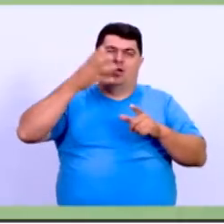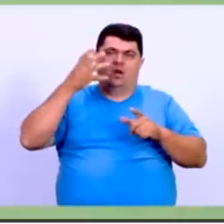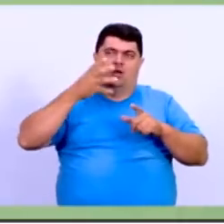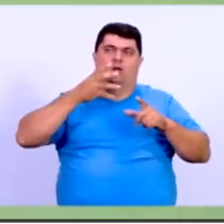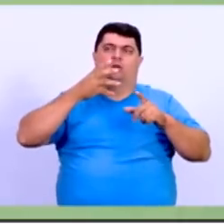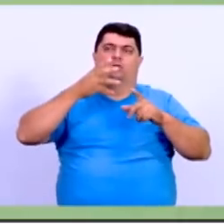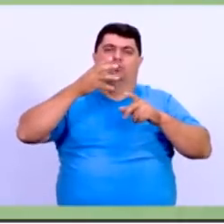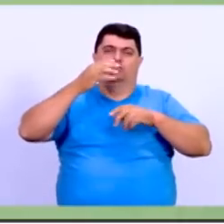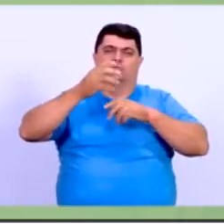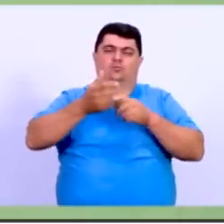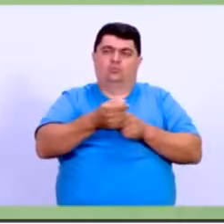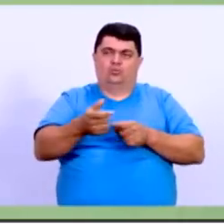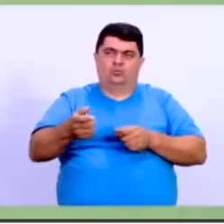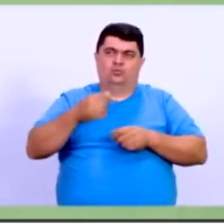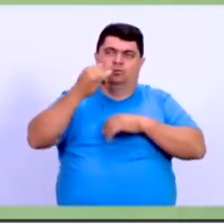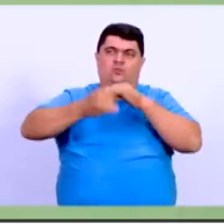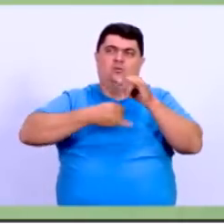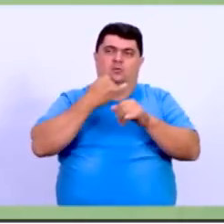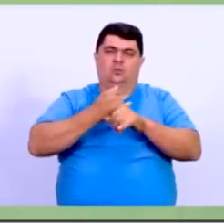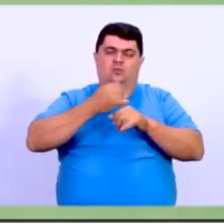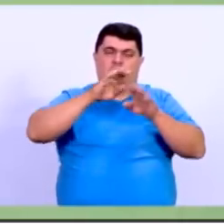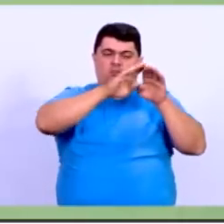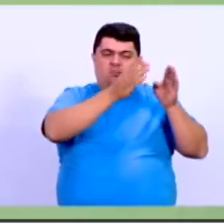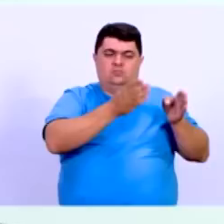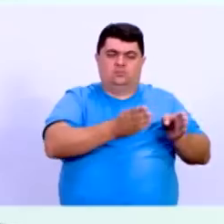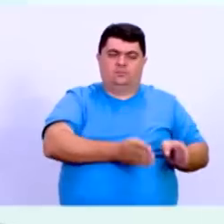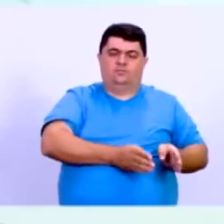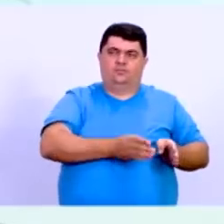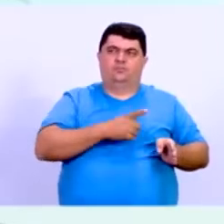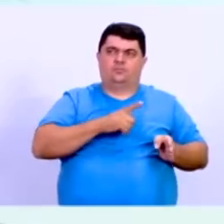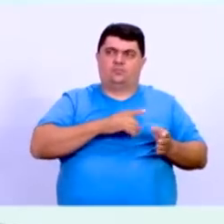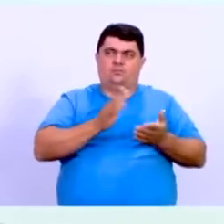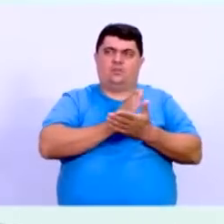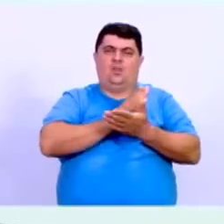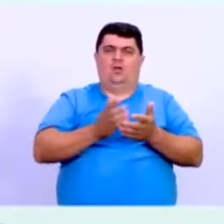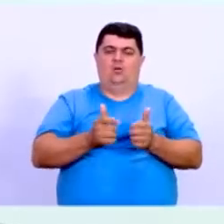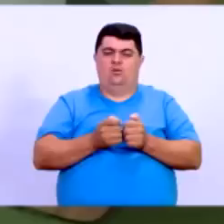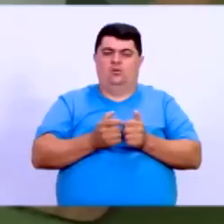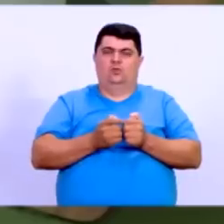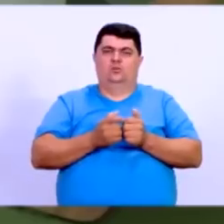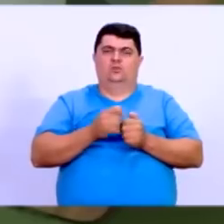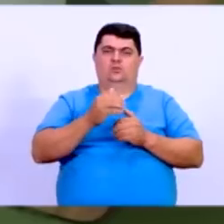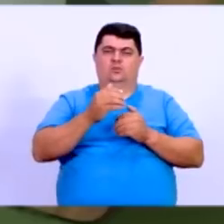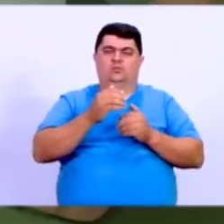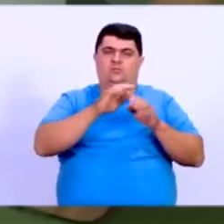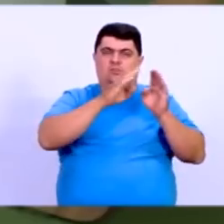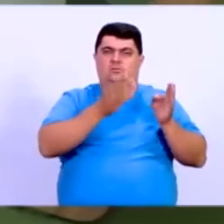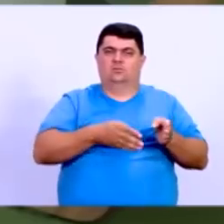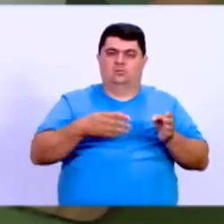né? Professor, teve uma época aí de alguns jogos que a gente jogava em casa ali compartilhando, né?